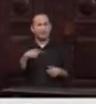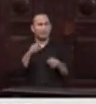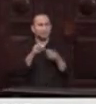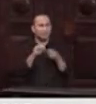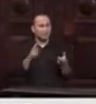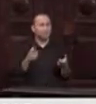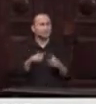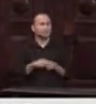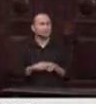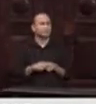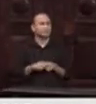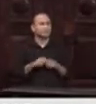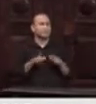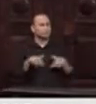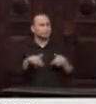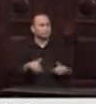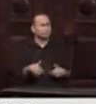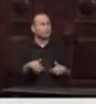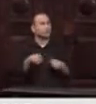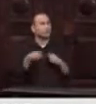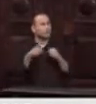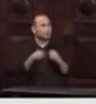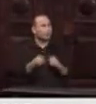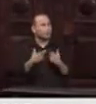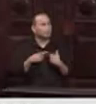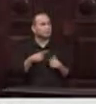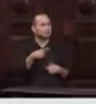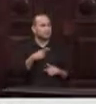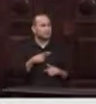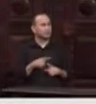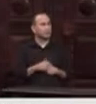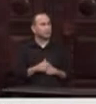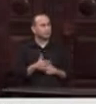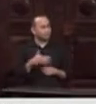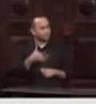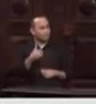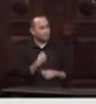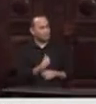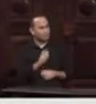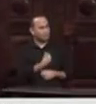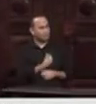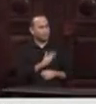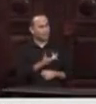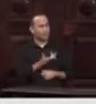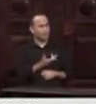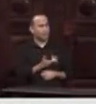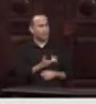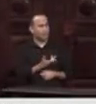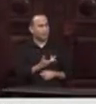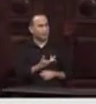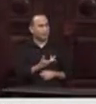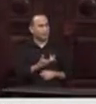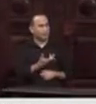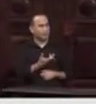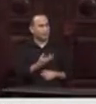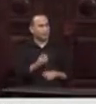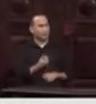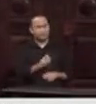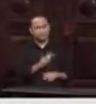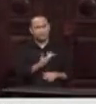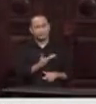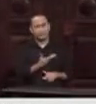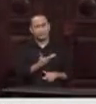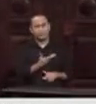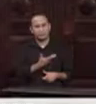missões elementares que possam assegurar dignidade, né, à vida cotidiana levada, enfim,